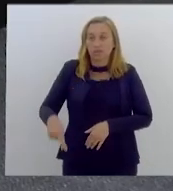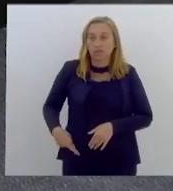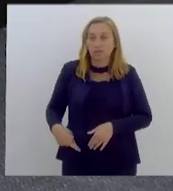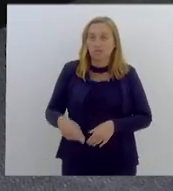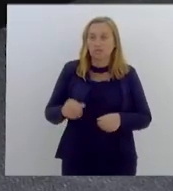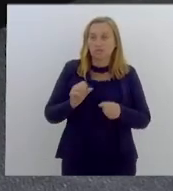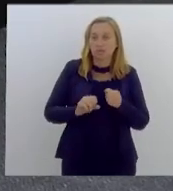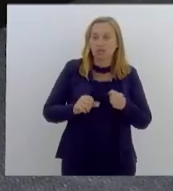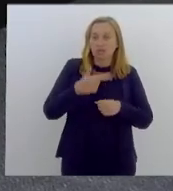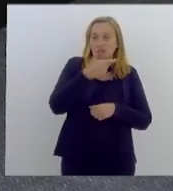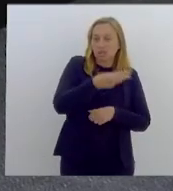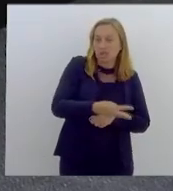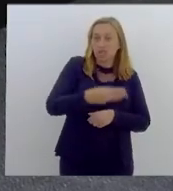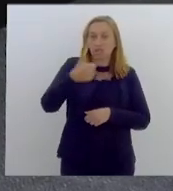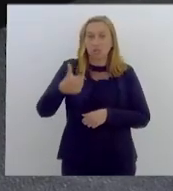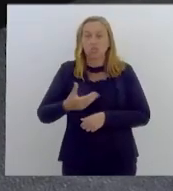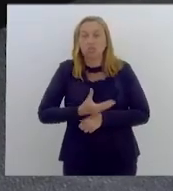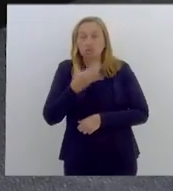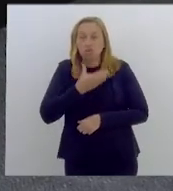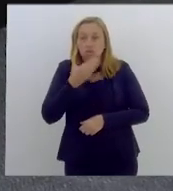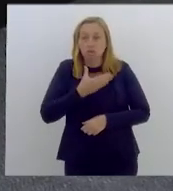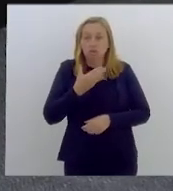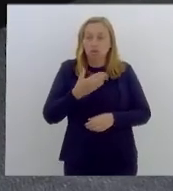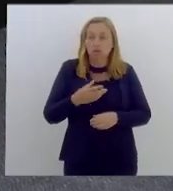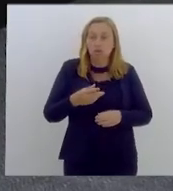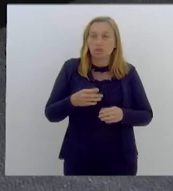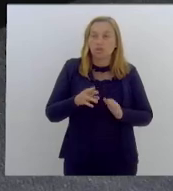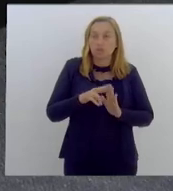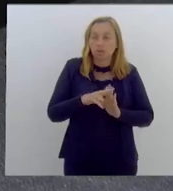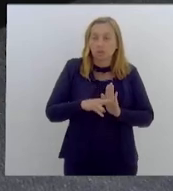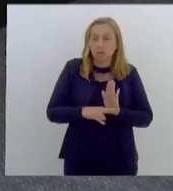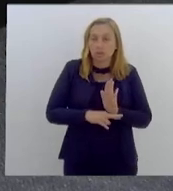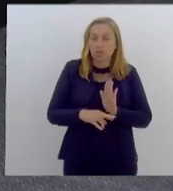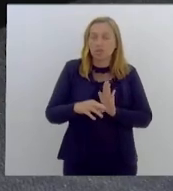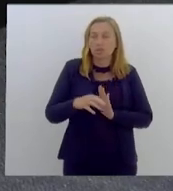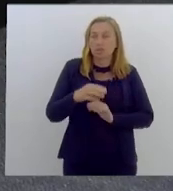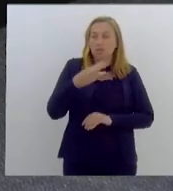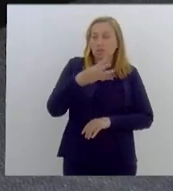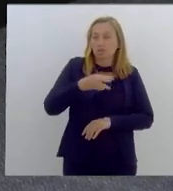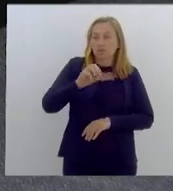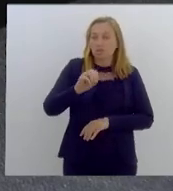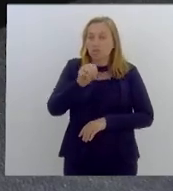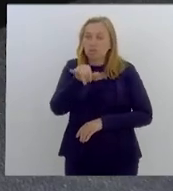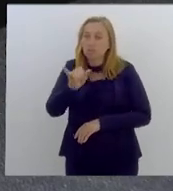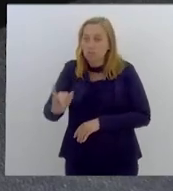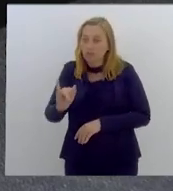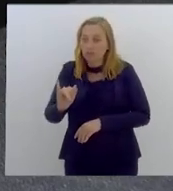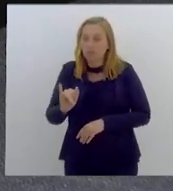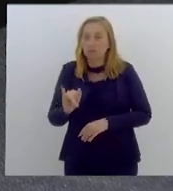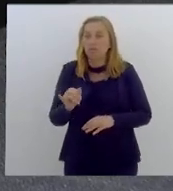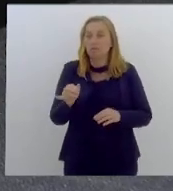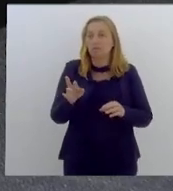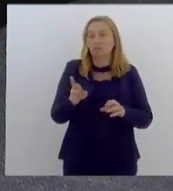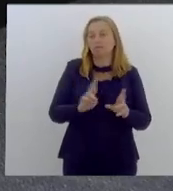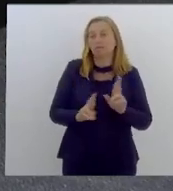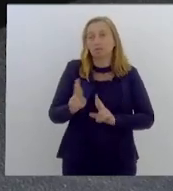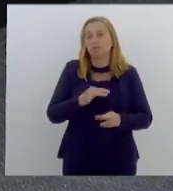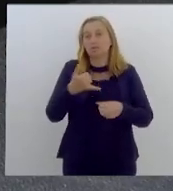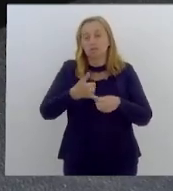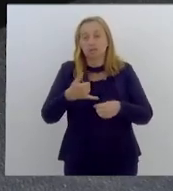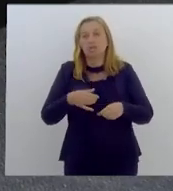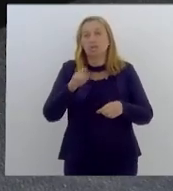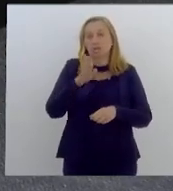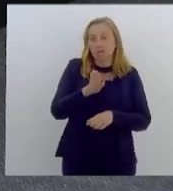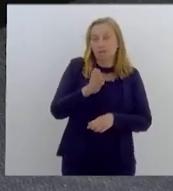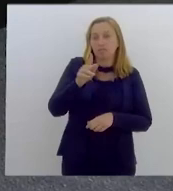de dezembro, da ordem de 38 bi. IPI. Em relação aos combustíveis. Então, IPI também. Então, a